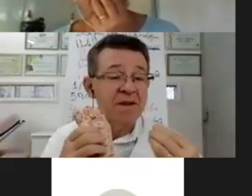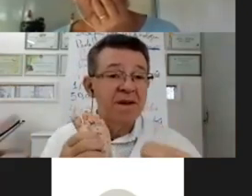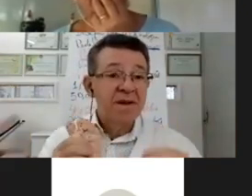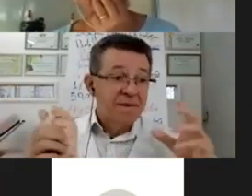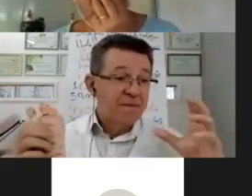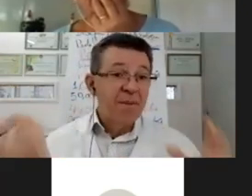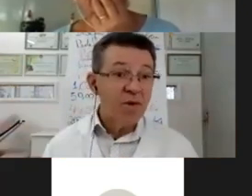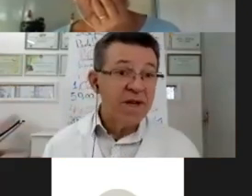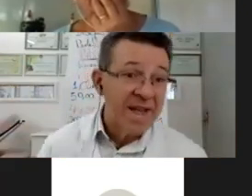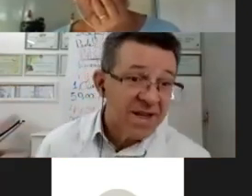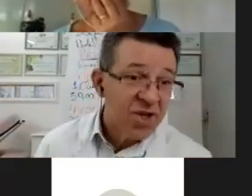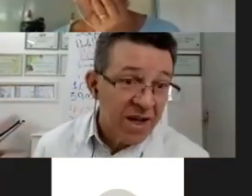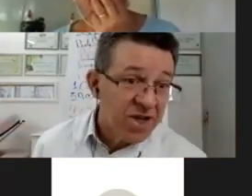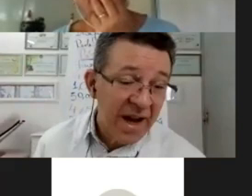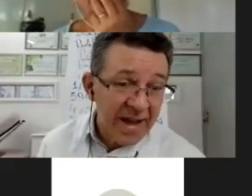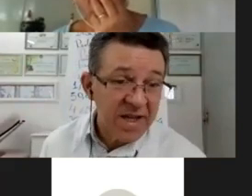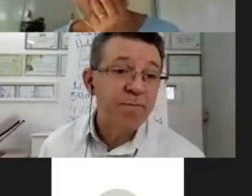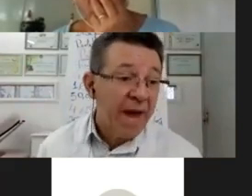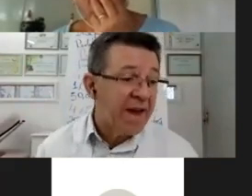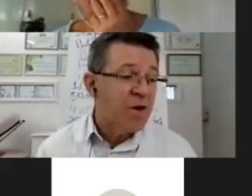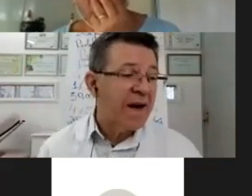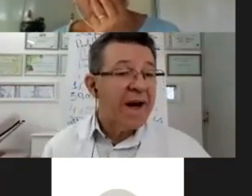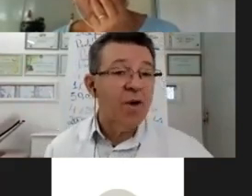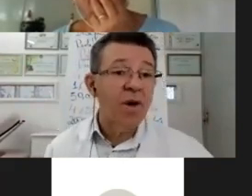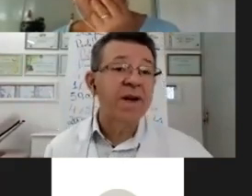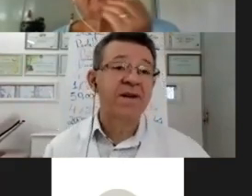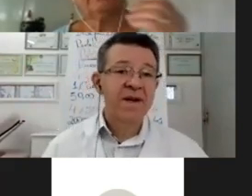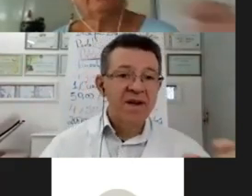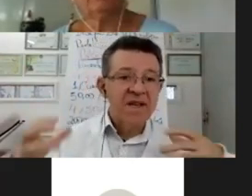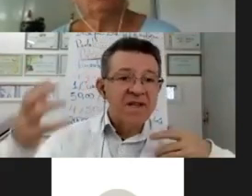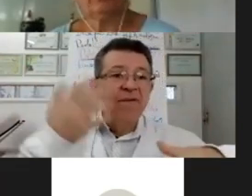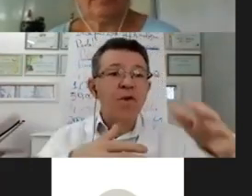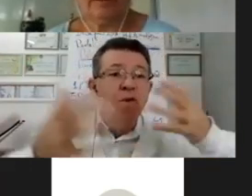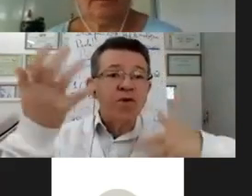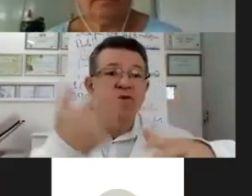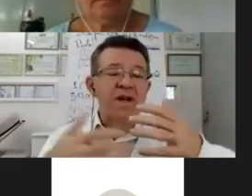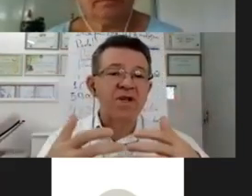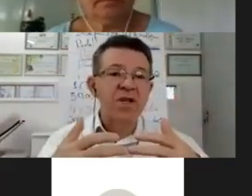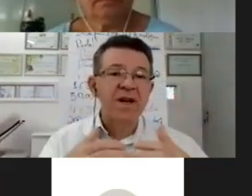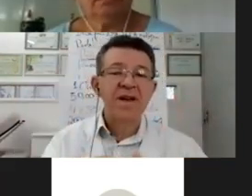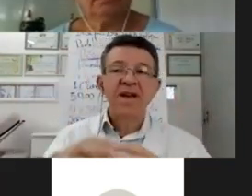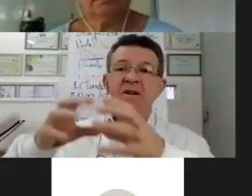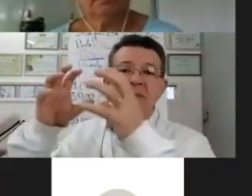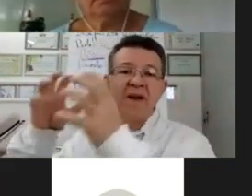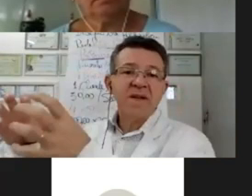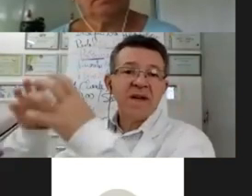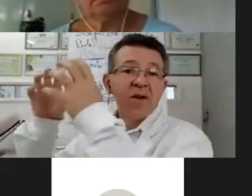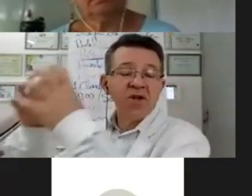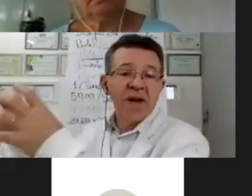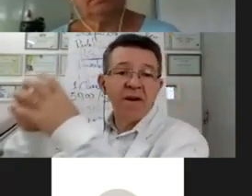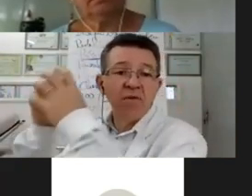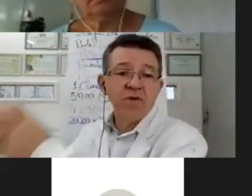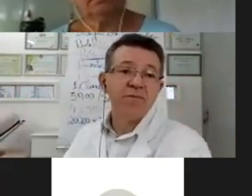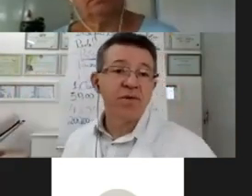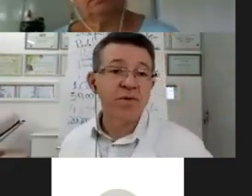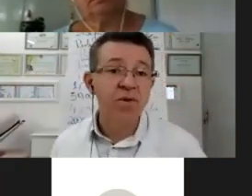células bronqueadas, chateadas, peguem uma carona nesse fluxo de energia e comece a se